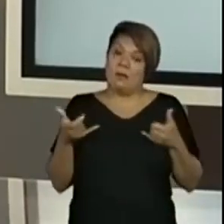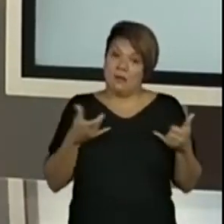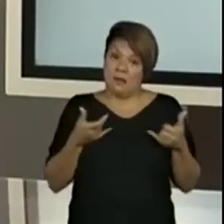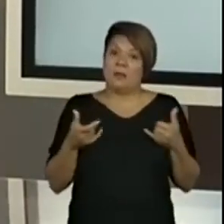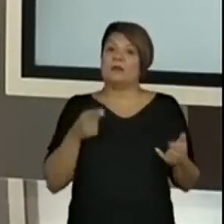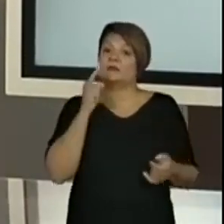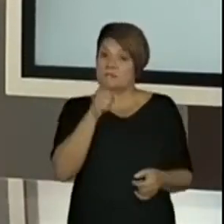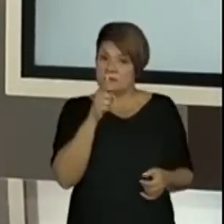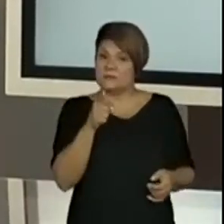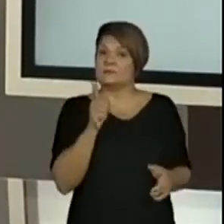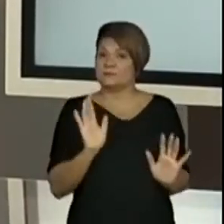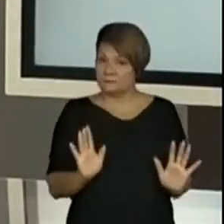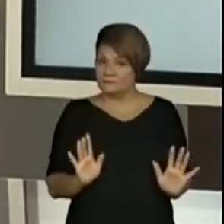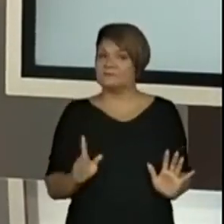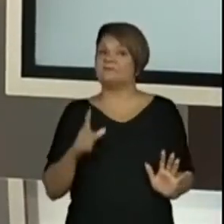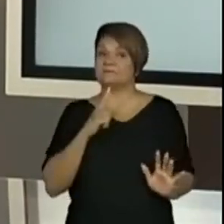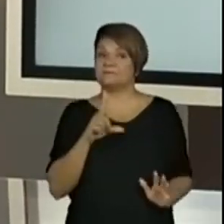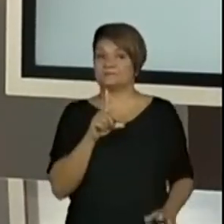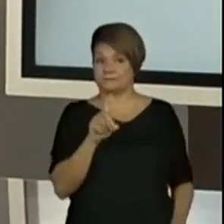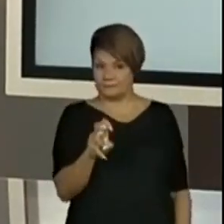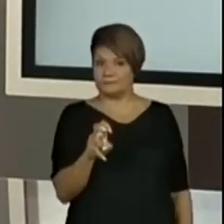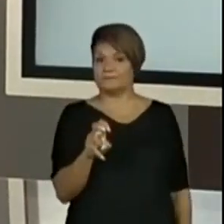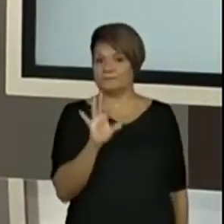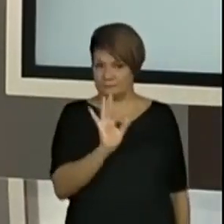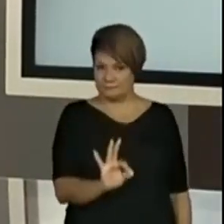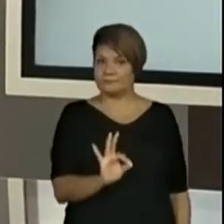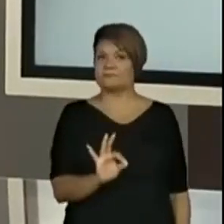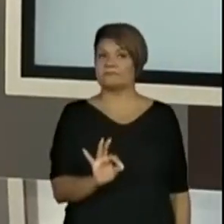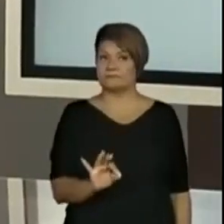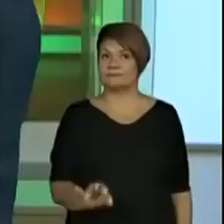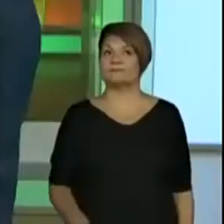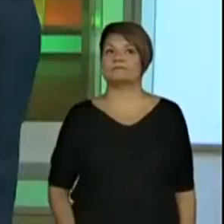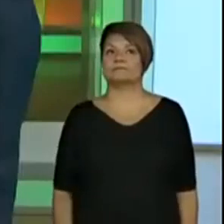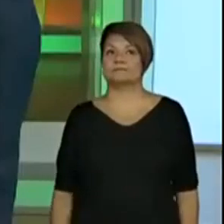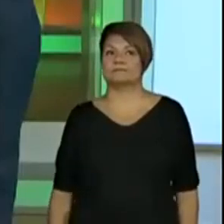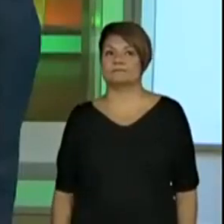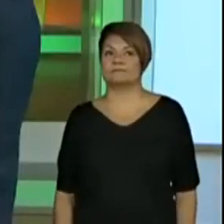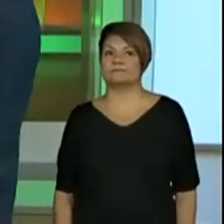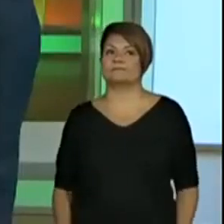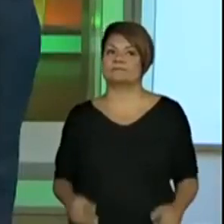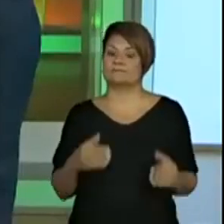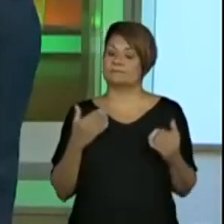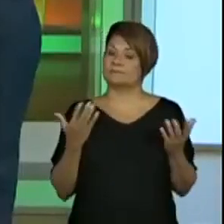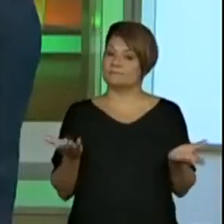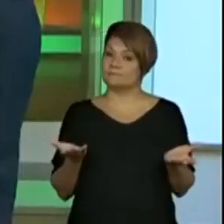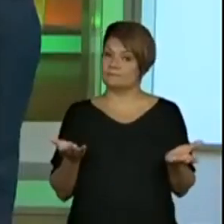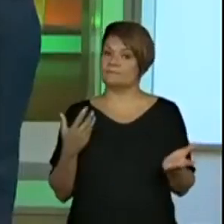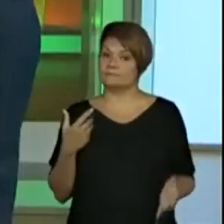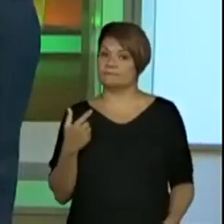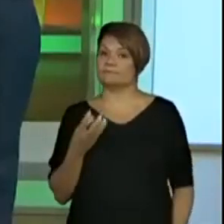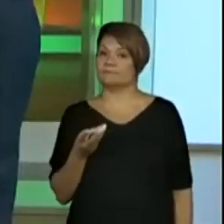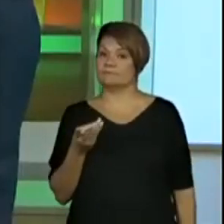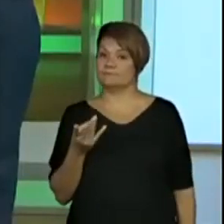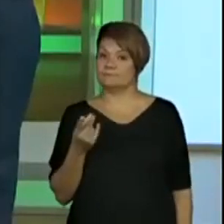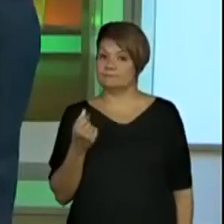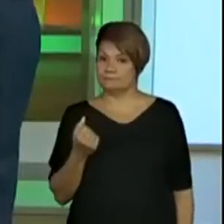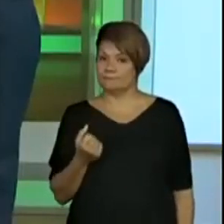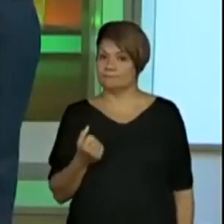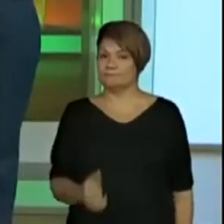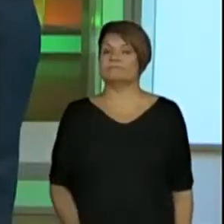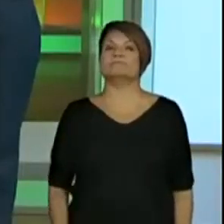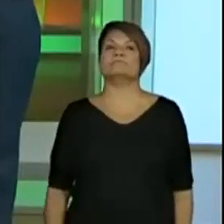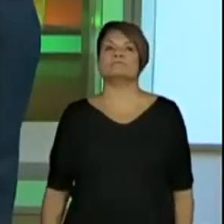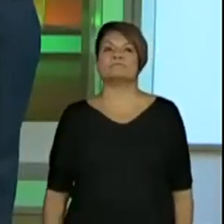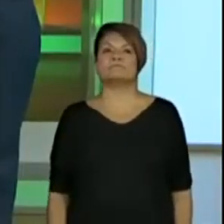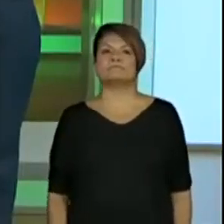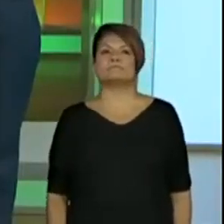estão falando que a plaquinha ali tem 15, correto? 15 palitos dentro do copinho. Então, professora Kelly, eu vou contar de um em um. Tá. Vamos